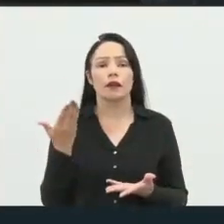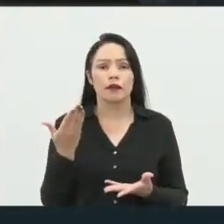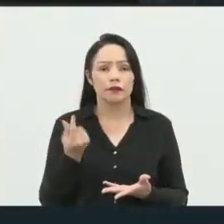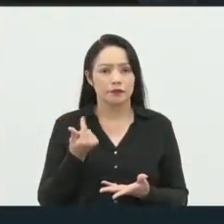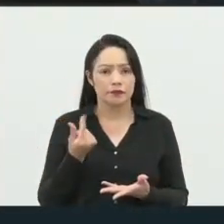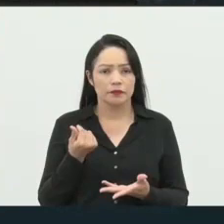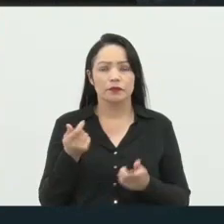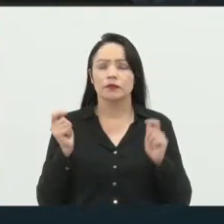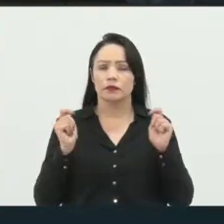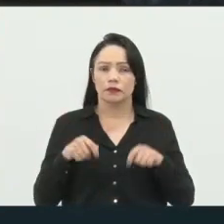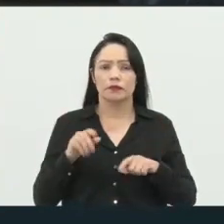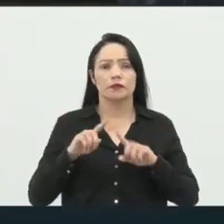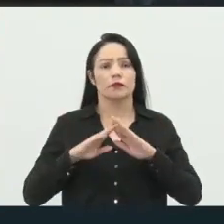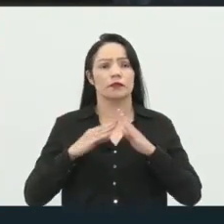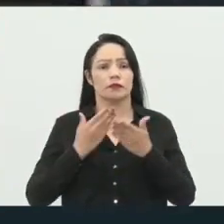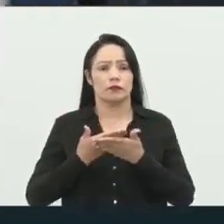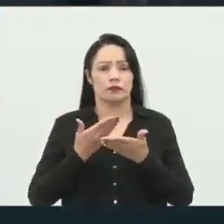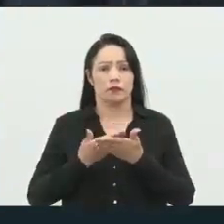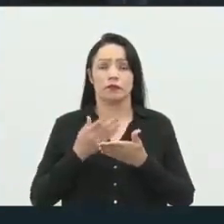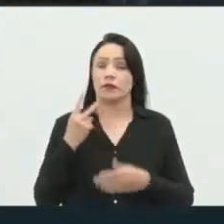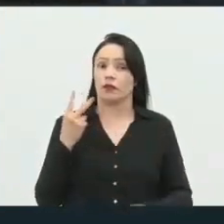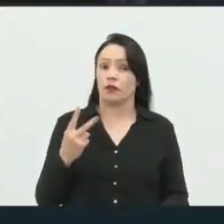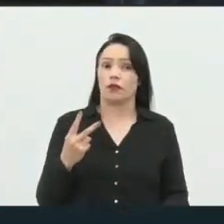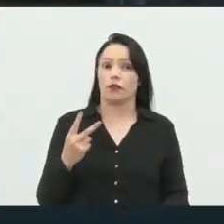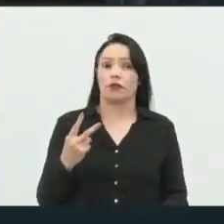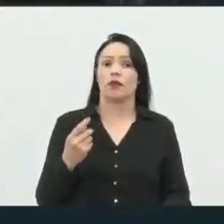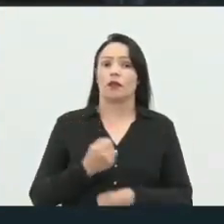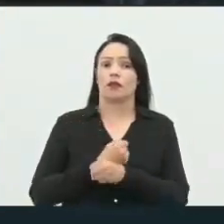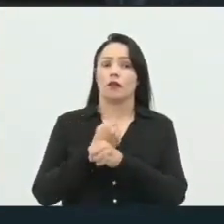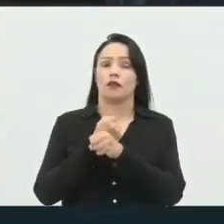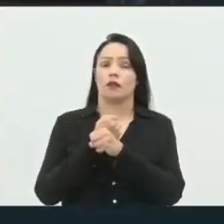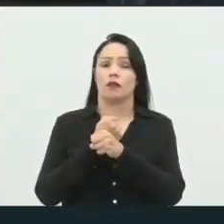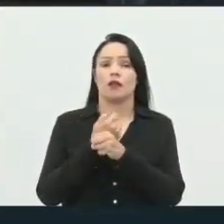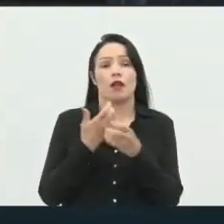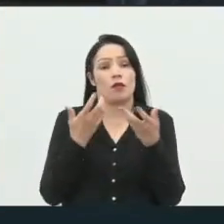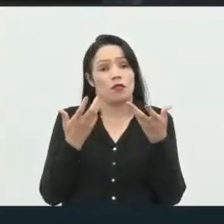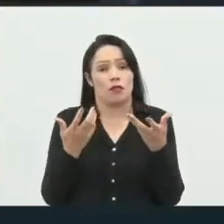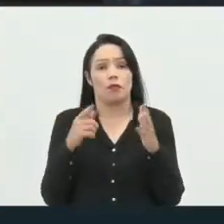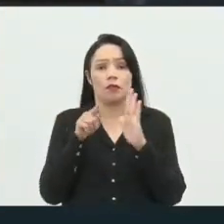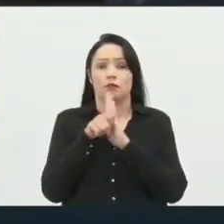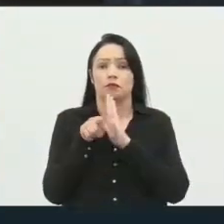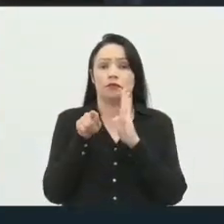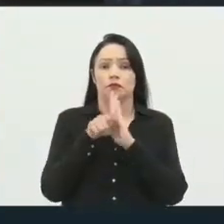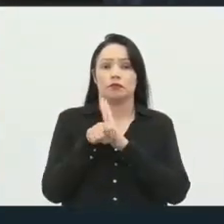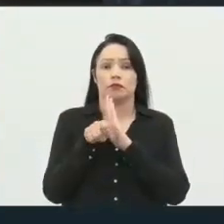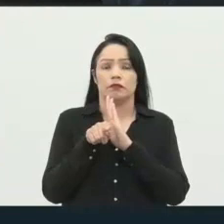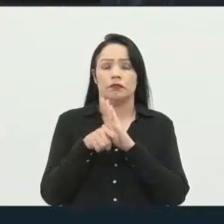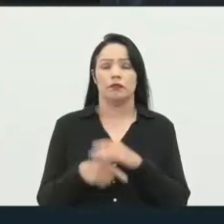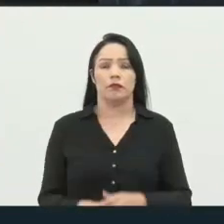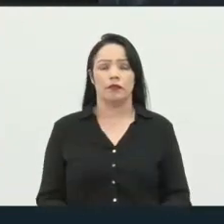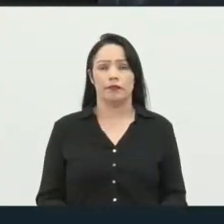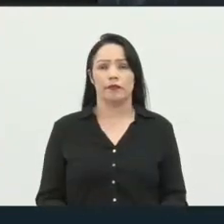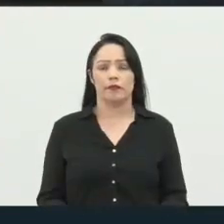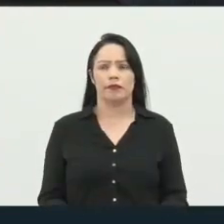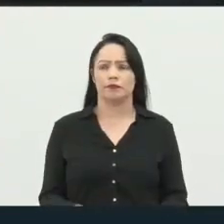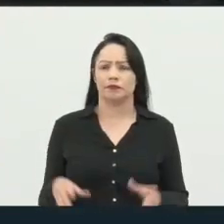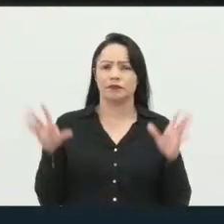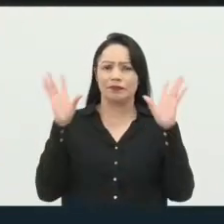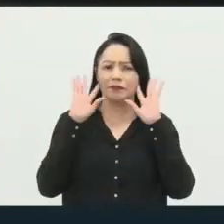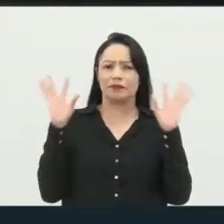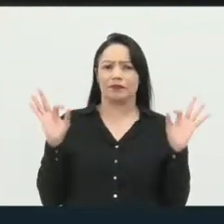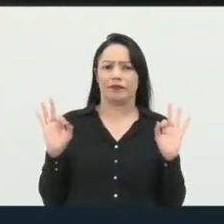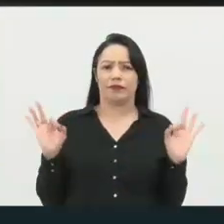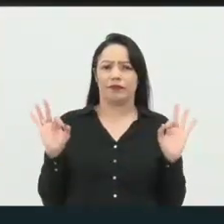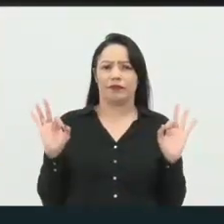fazer duas escolas é isso que eu queria perguntar a gente fica sem entender a escola Ficou